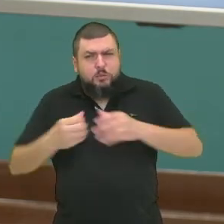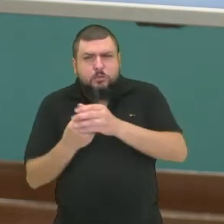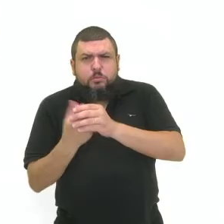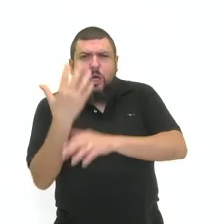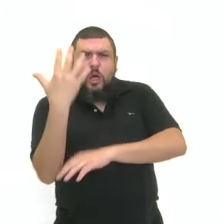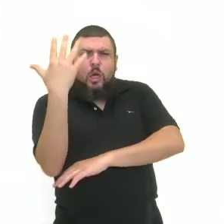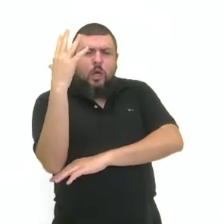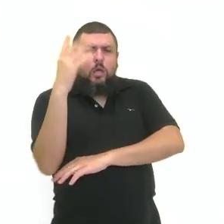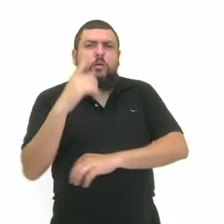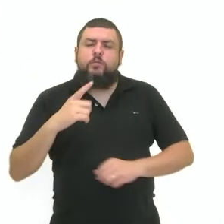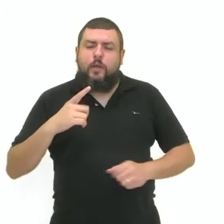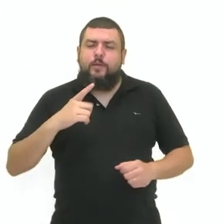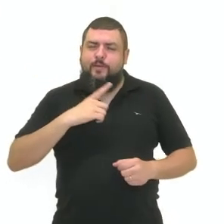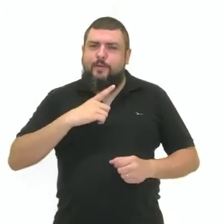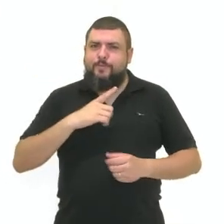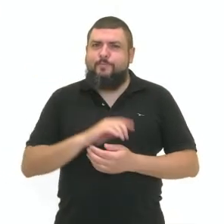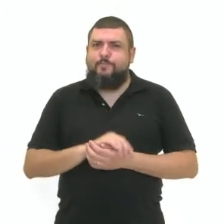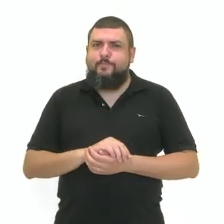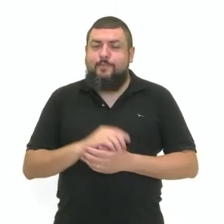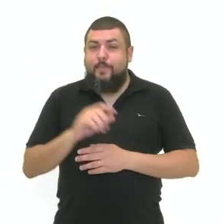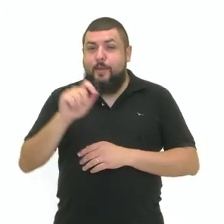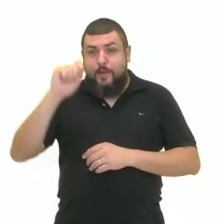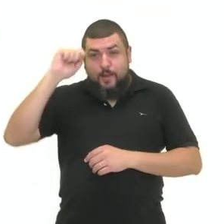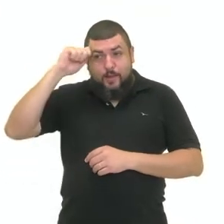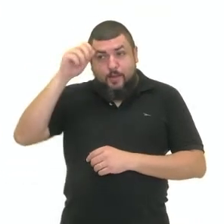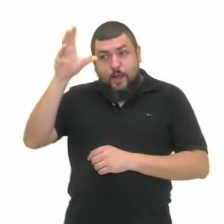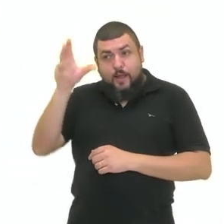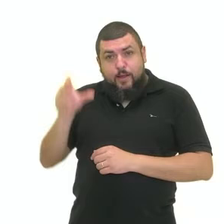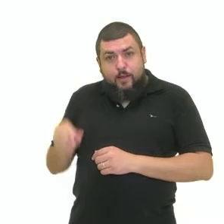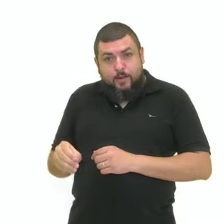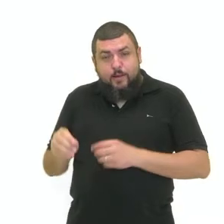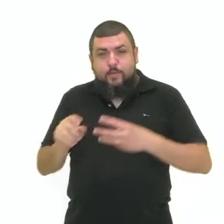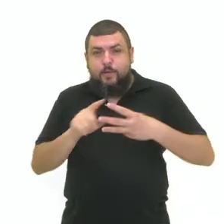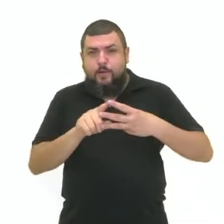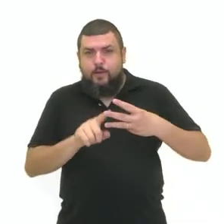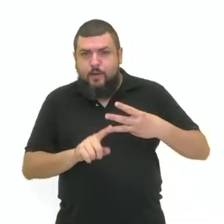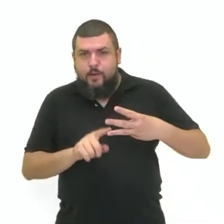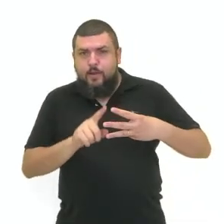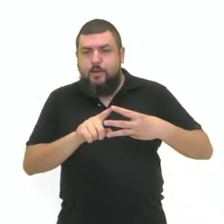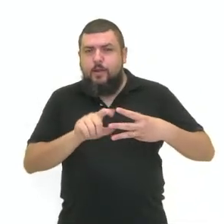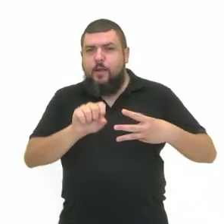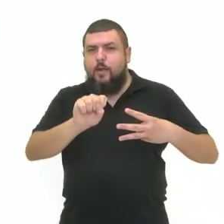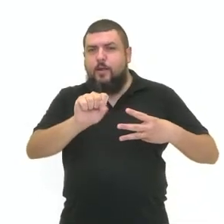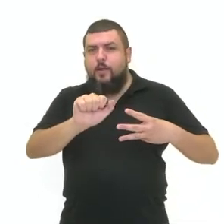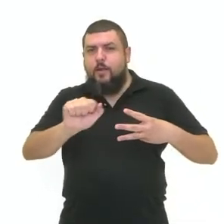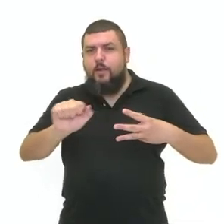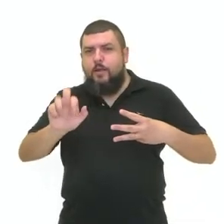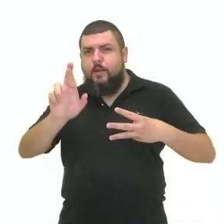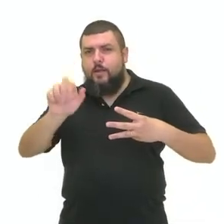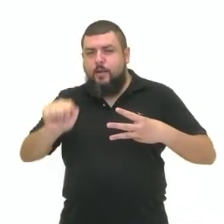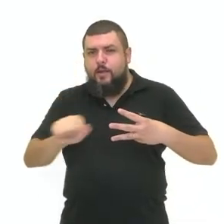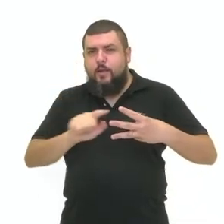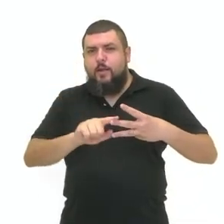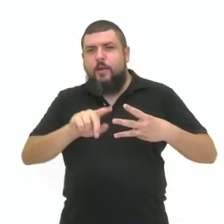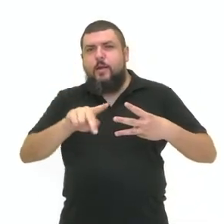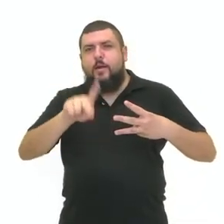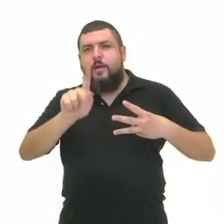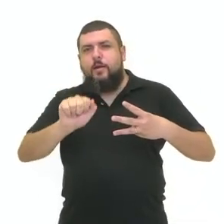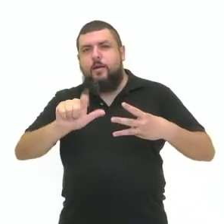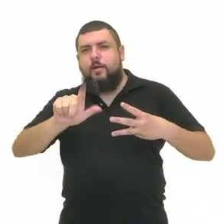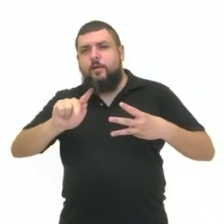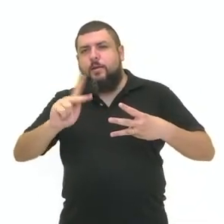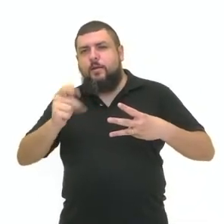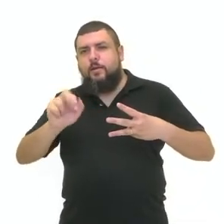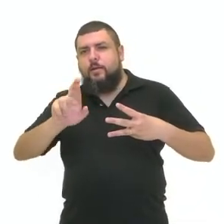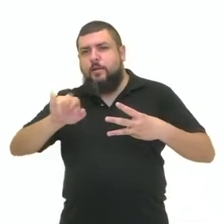no caso na África, temos 3 desertos, né? O deserto do Saara, o Kalahari e essa região aqui do deserto da Namíbia também. Então olha